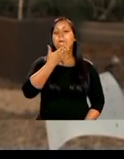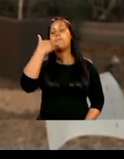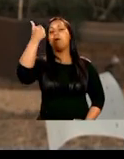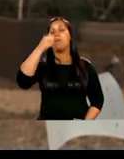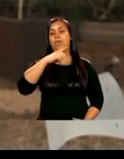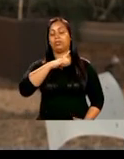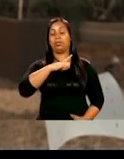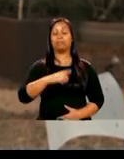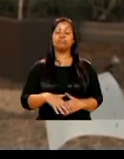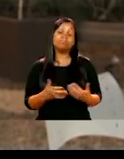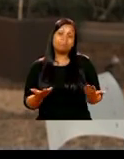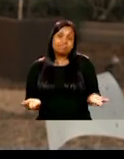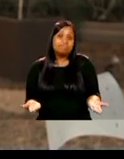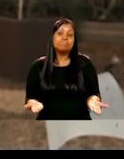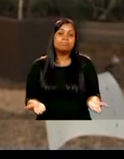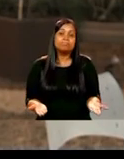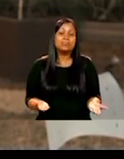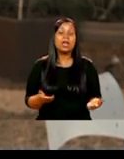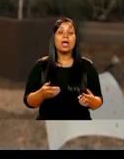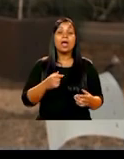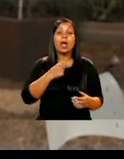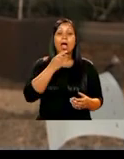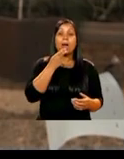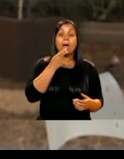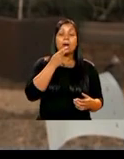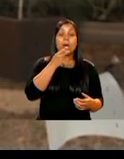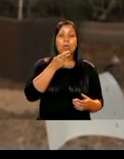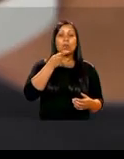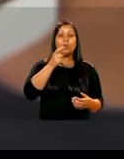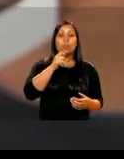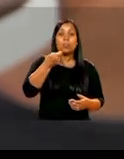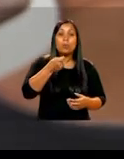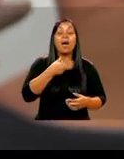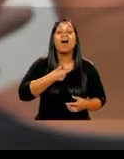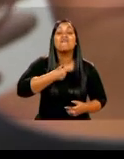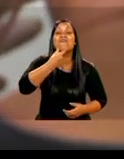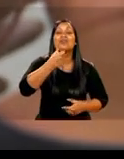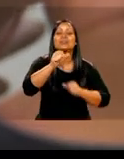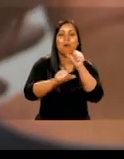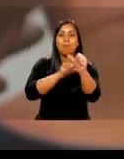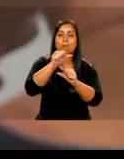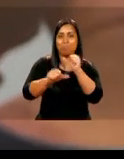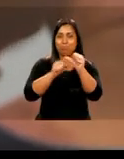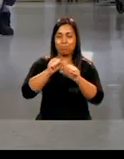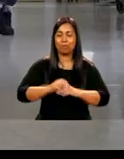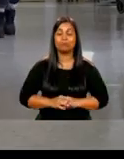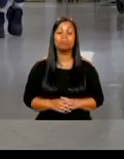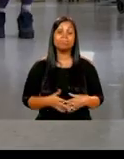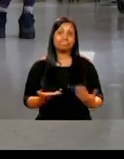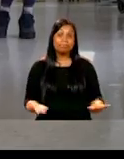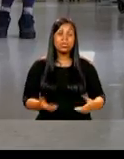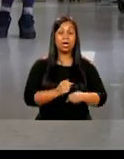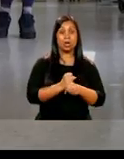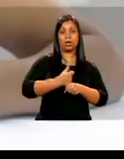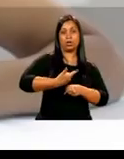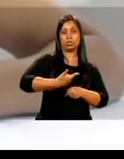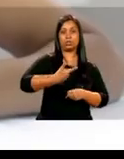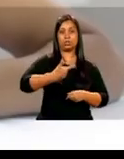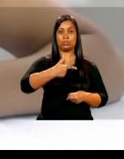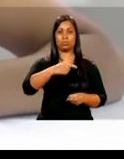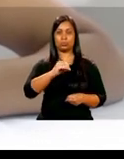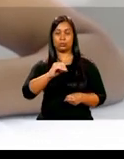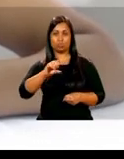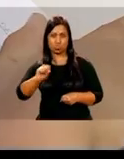já. Aliás, nem a palavra, a minha voz mudou também, então excelente. Desde 2008,